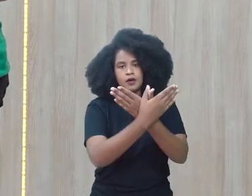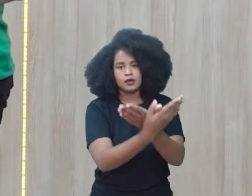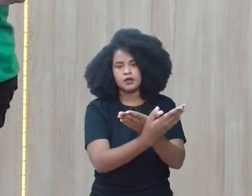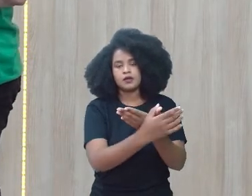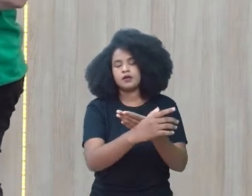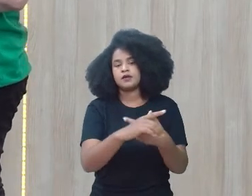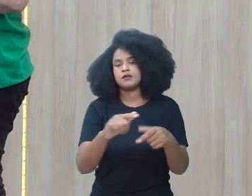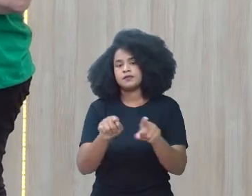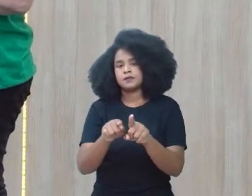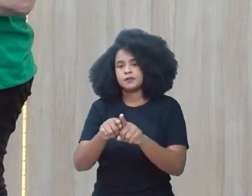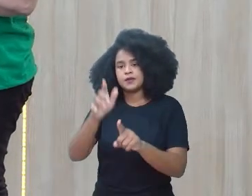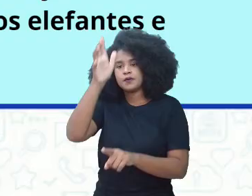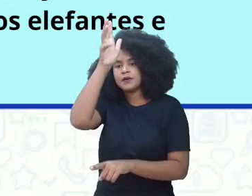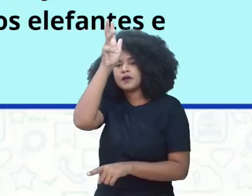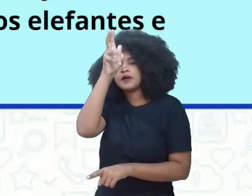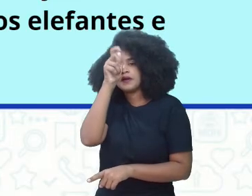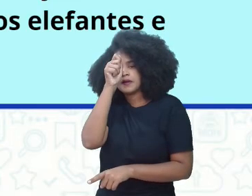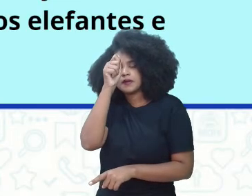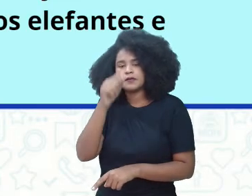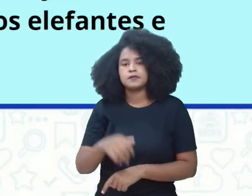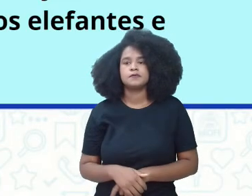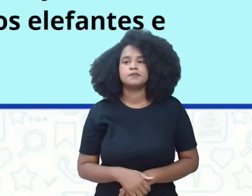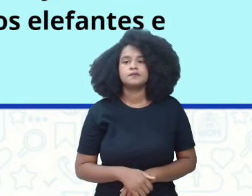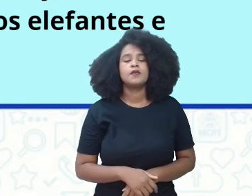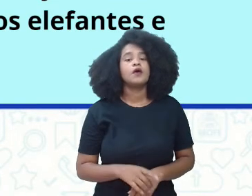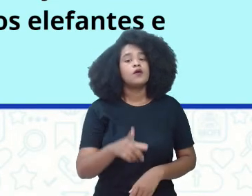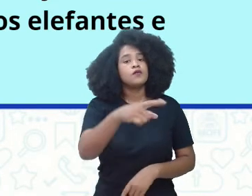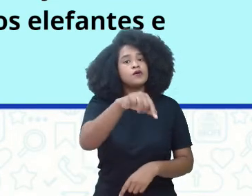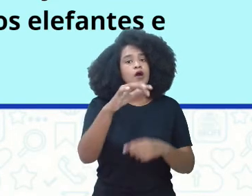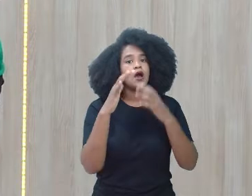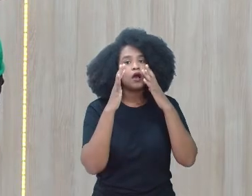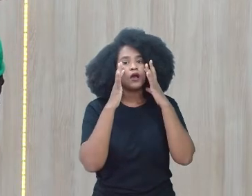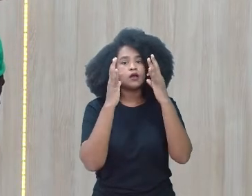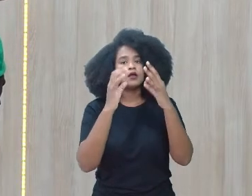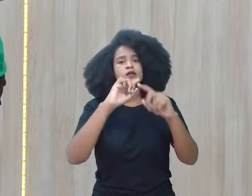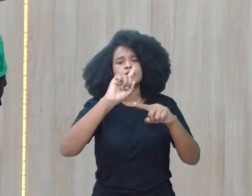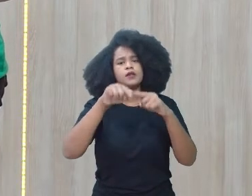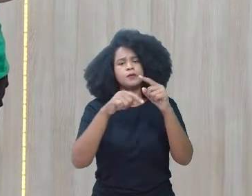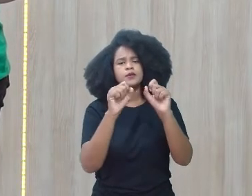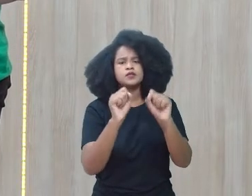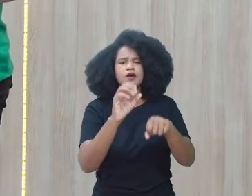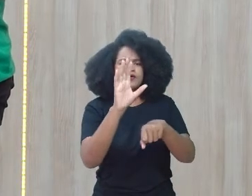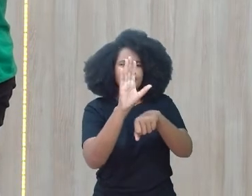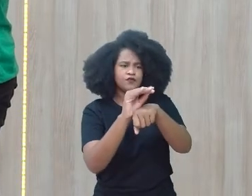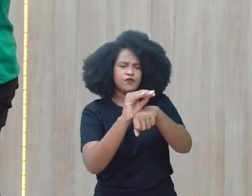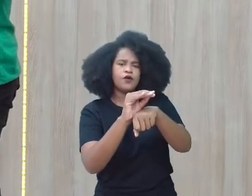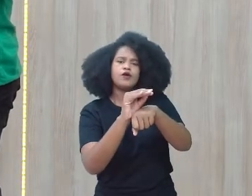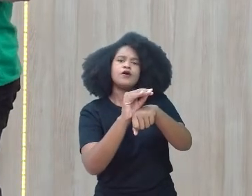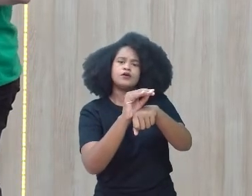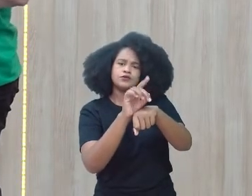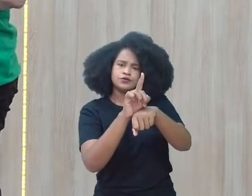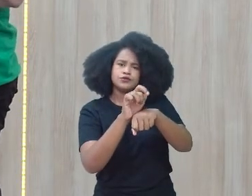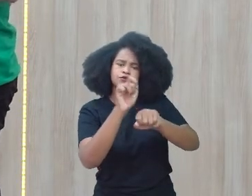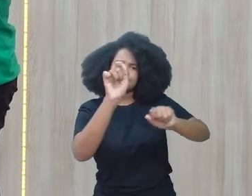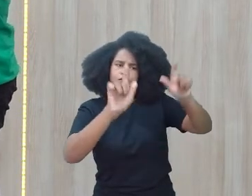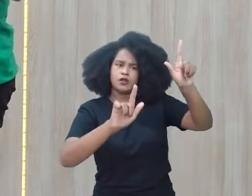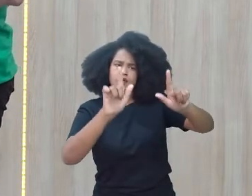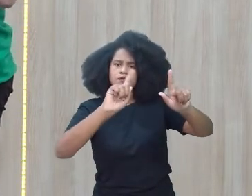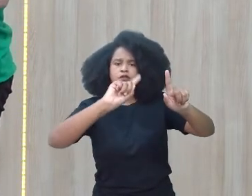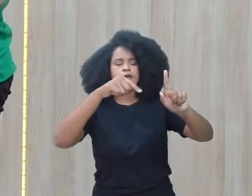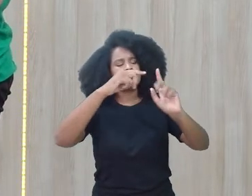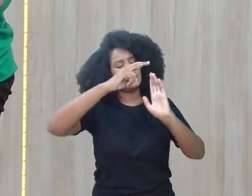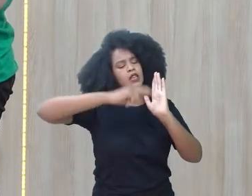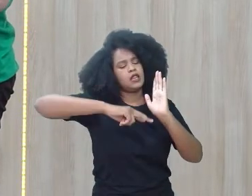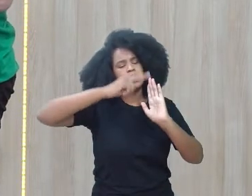ler? Prestem atenção aí. Depois vocês podem printar a tela, tá, pessoal? E ler com